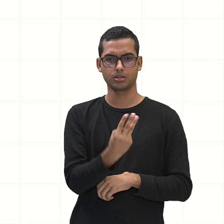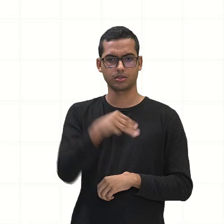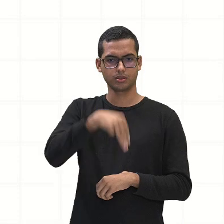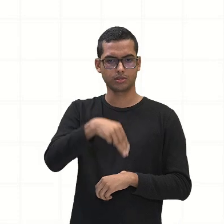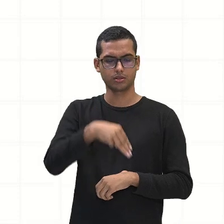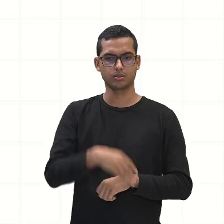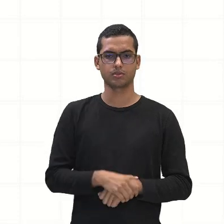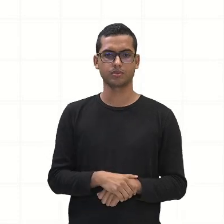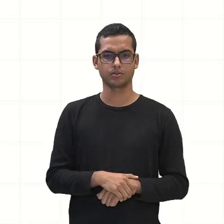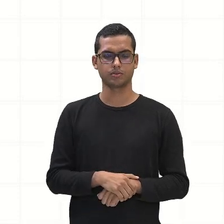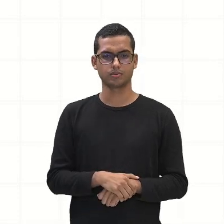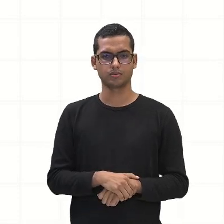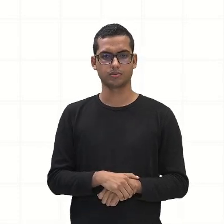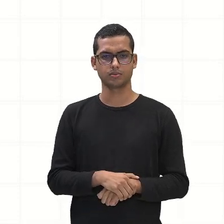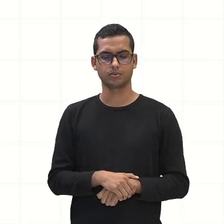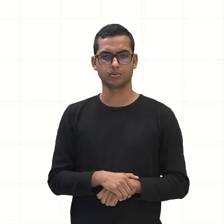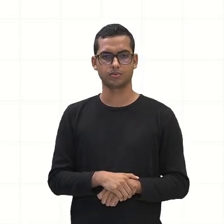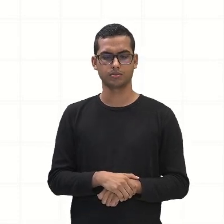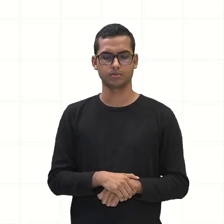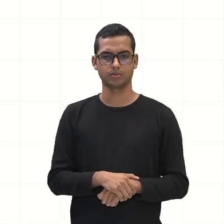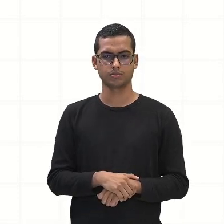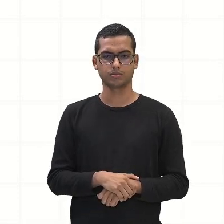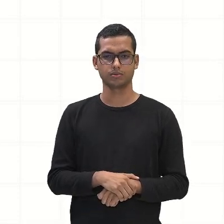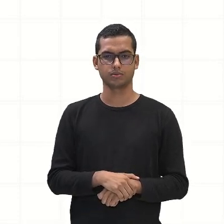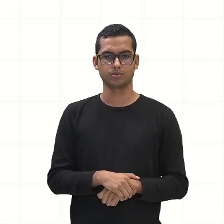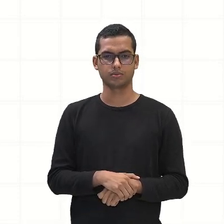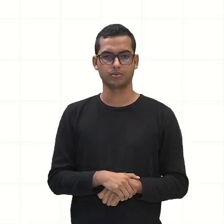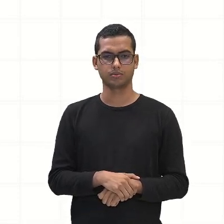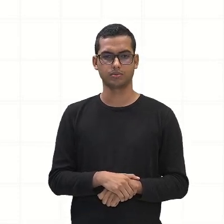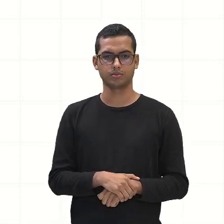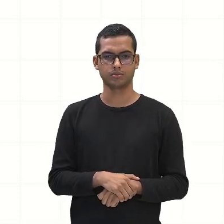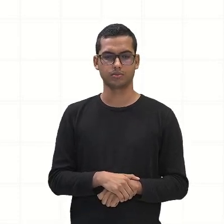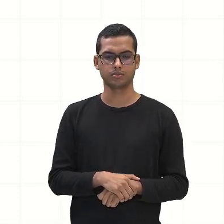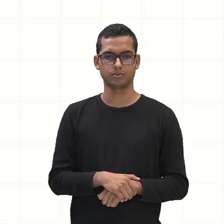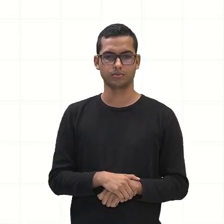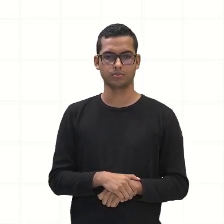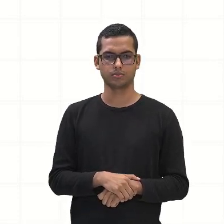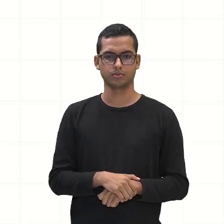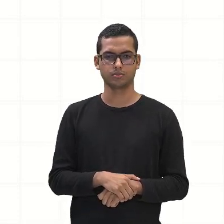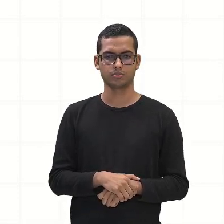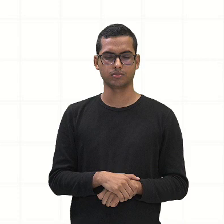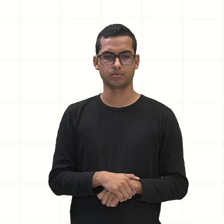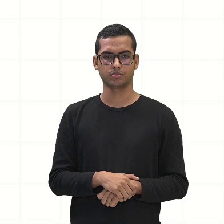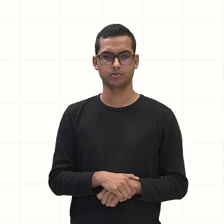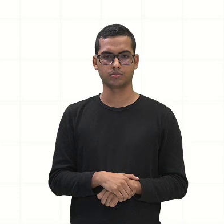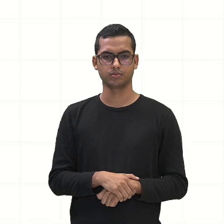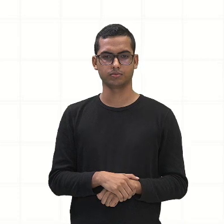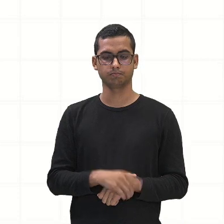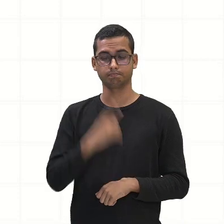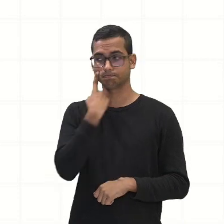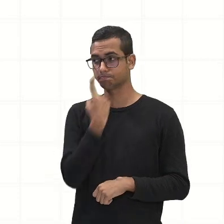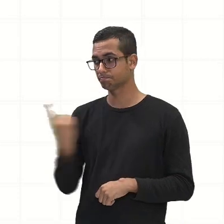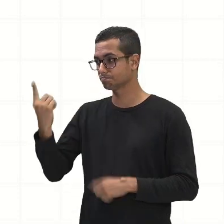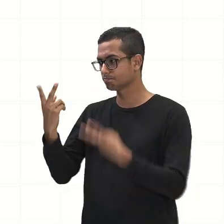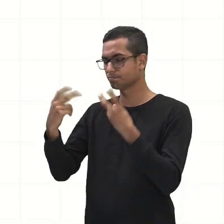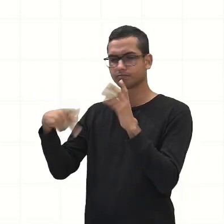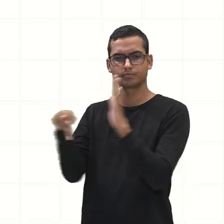eu observar, eu tenho aqui 2 triângulos,